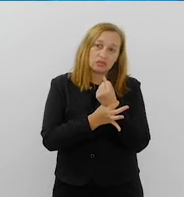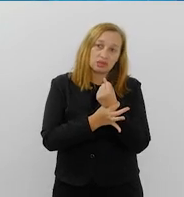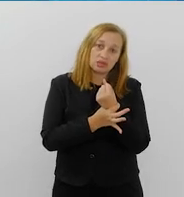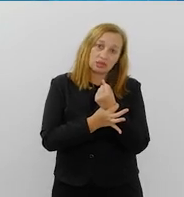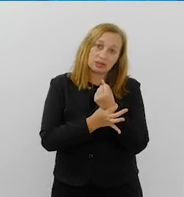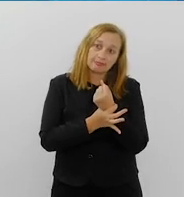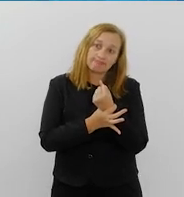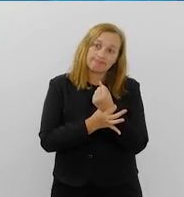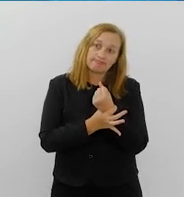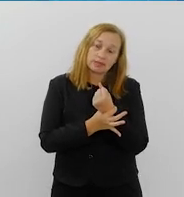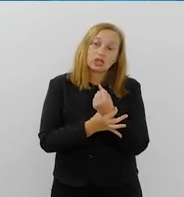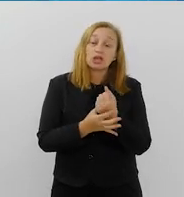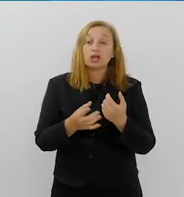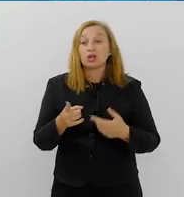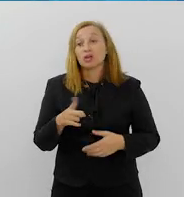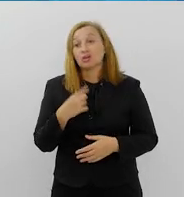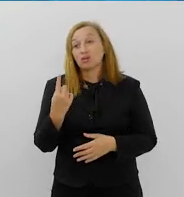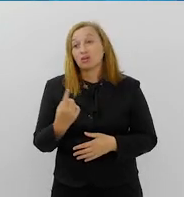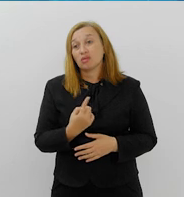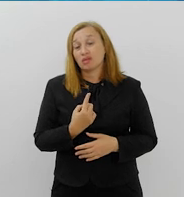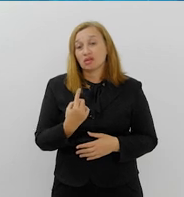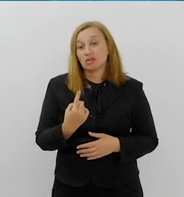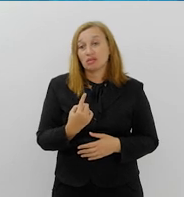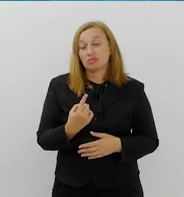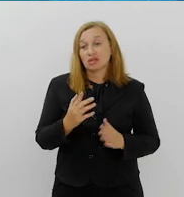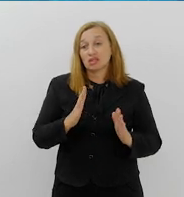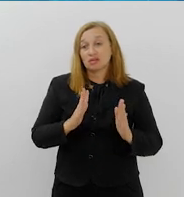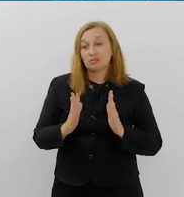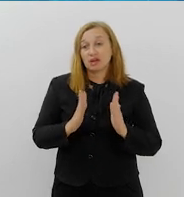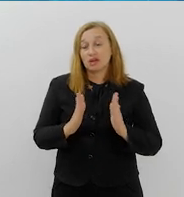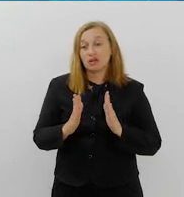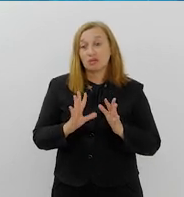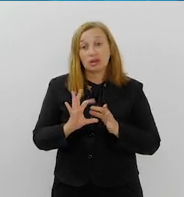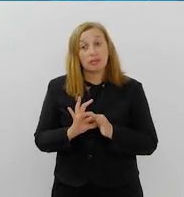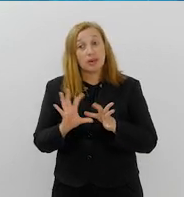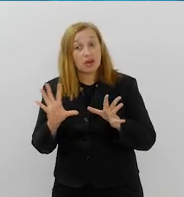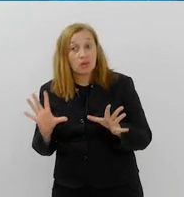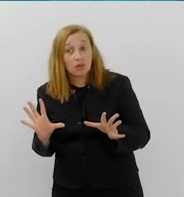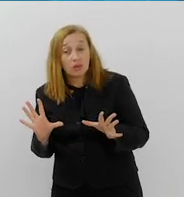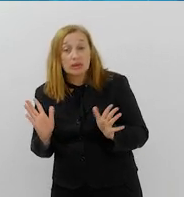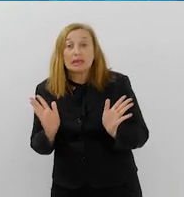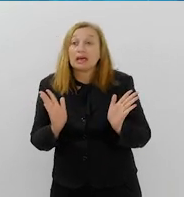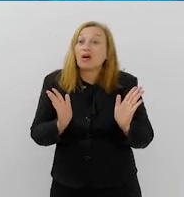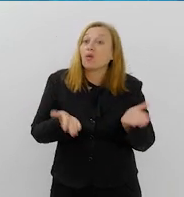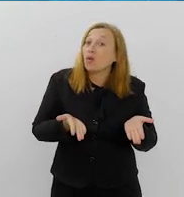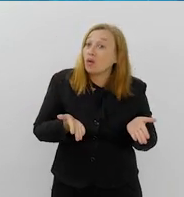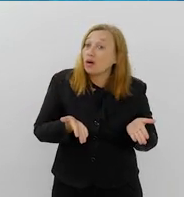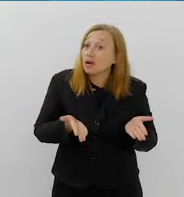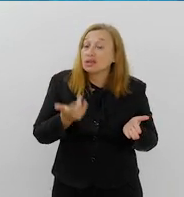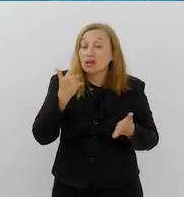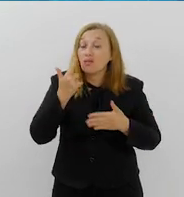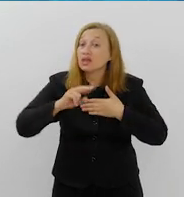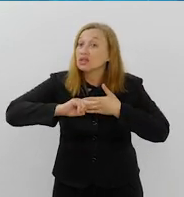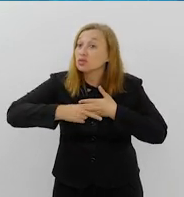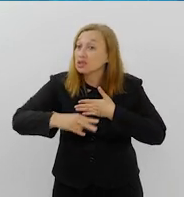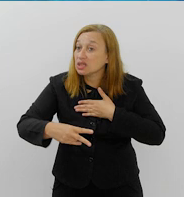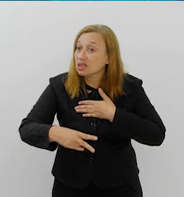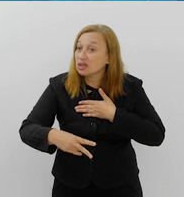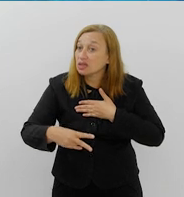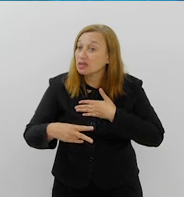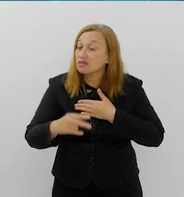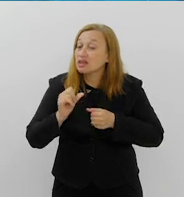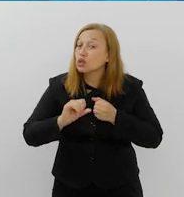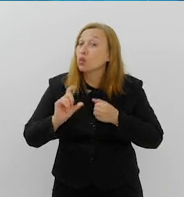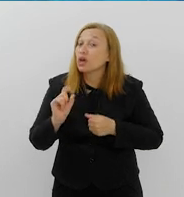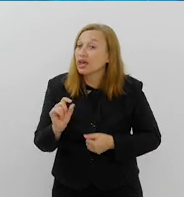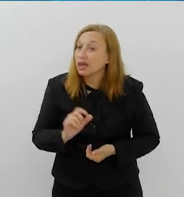inseguros. Porque nós estamos nesse meio do caminho ainda, né? Liberou-se e agora estão vendo as